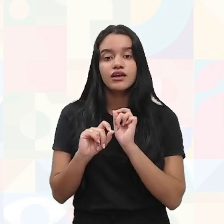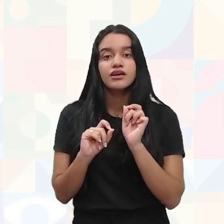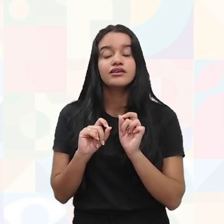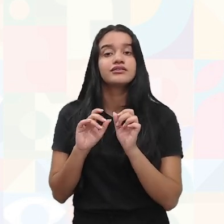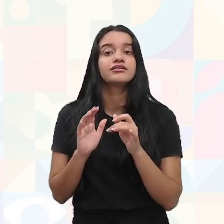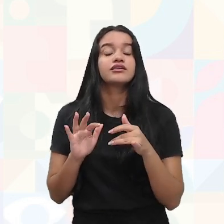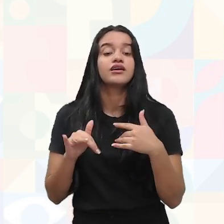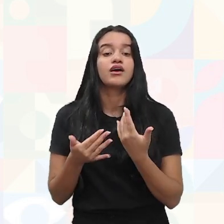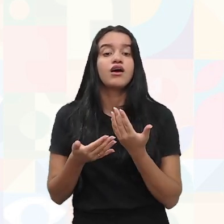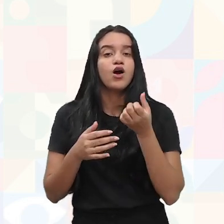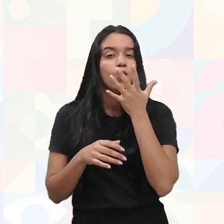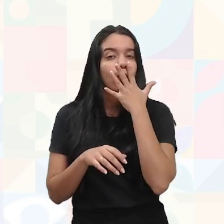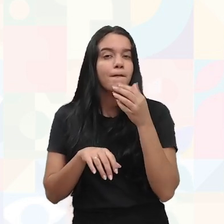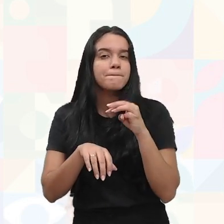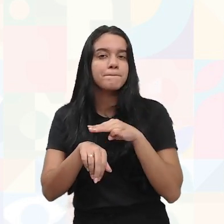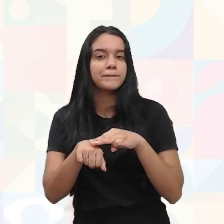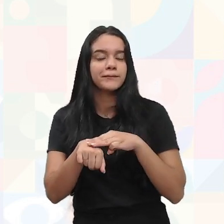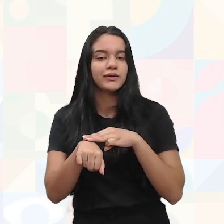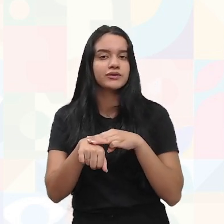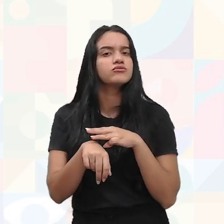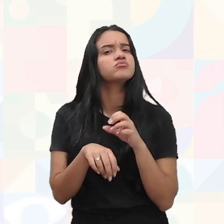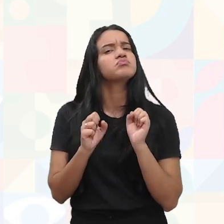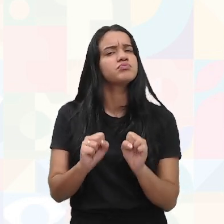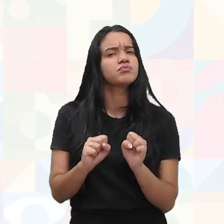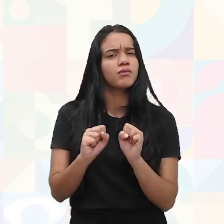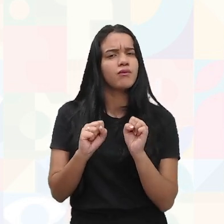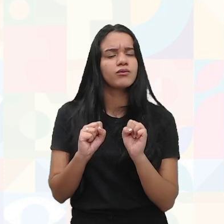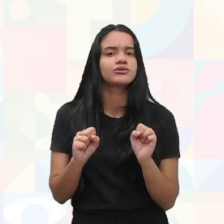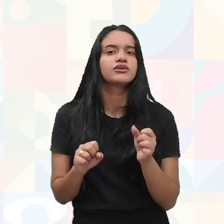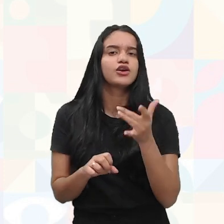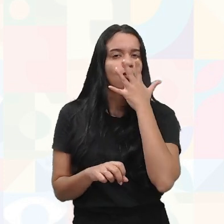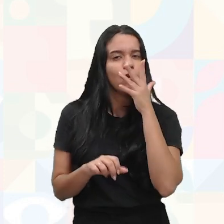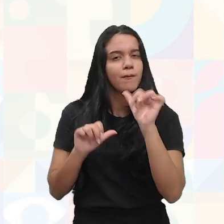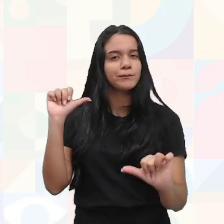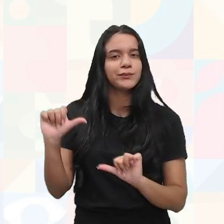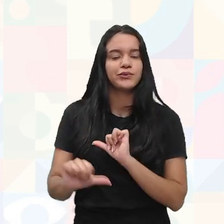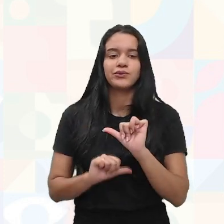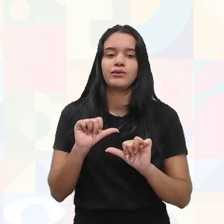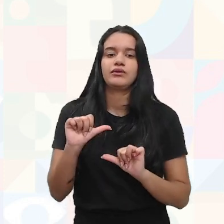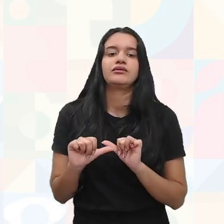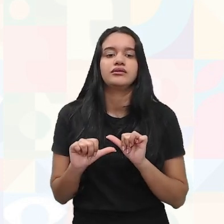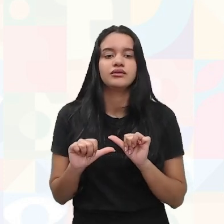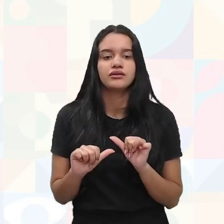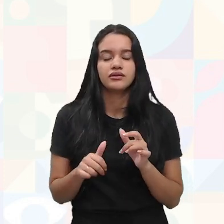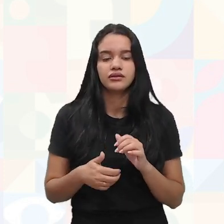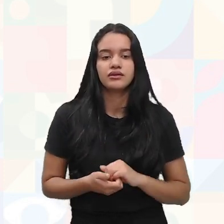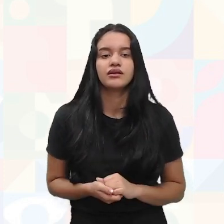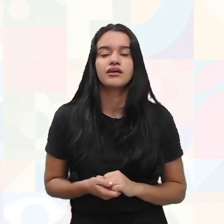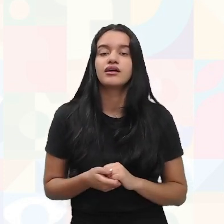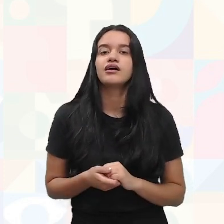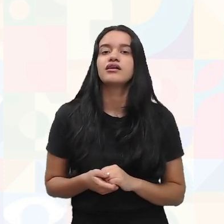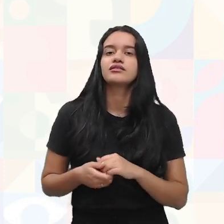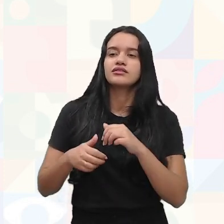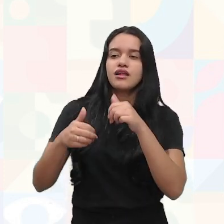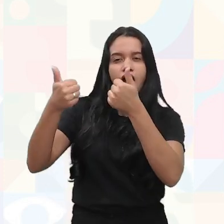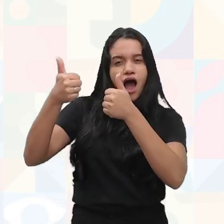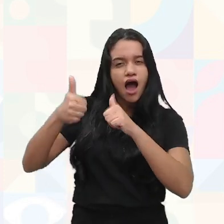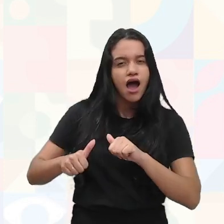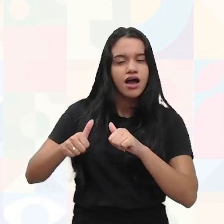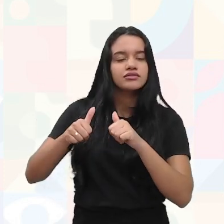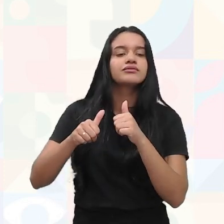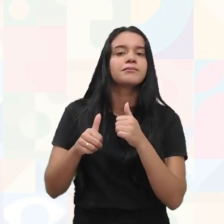mais para o marrom. Então, você vai poder fazer as alterações de cada um desses elementos dentro daquela arte que já vem pronta no